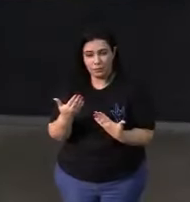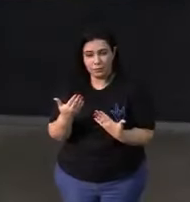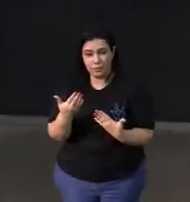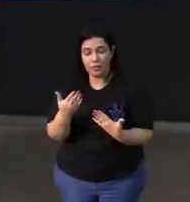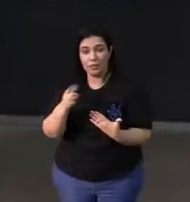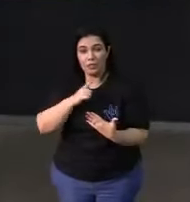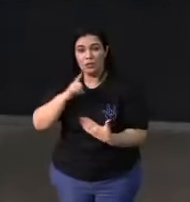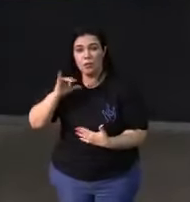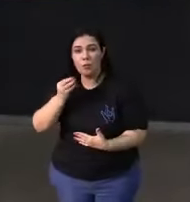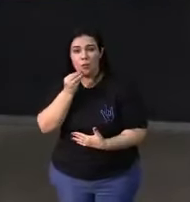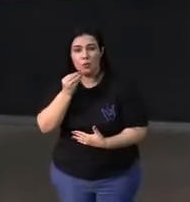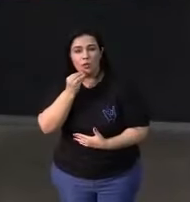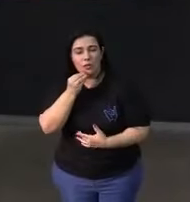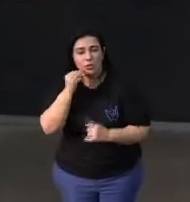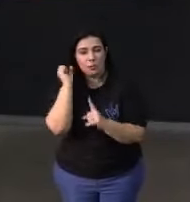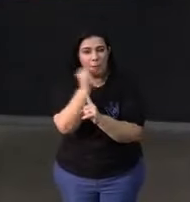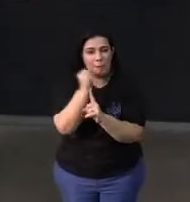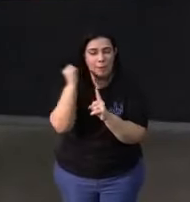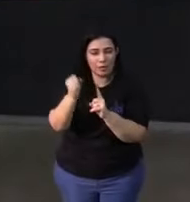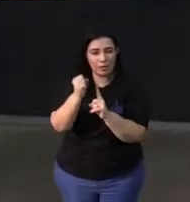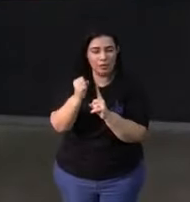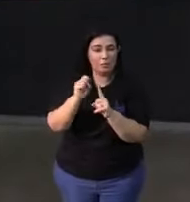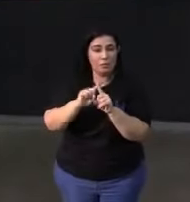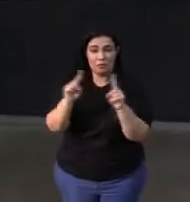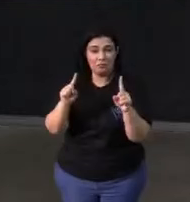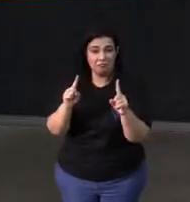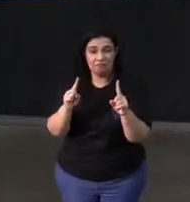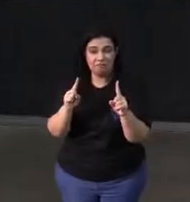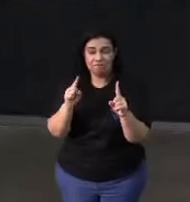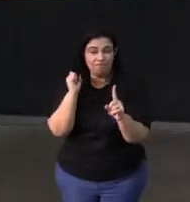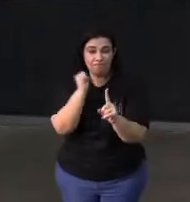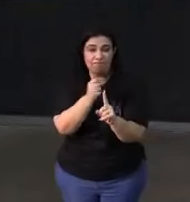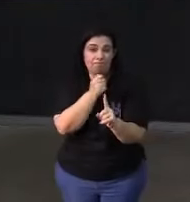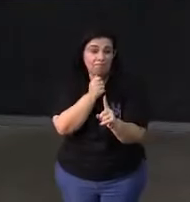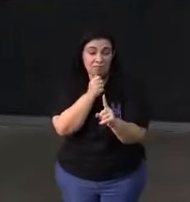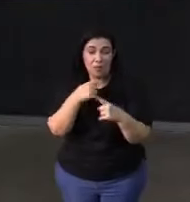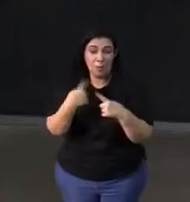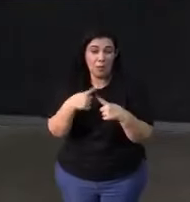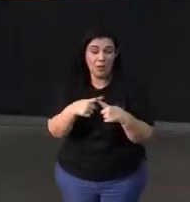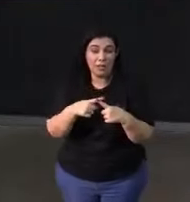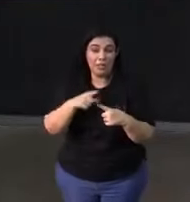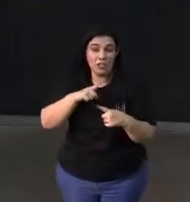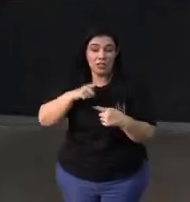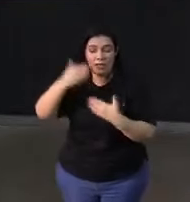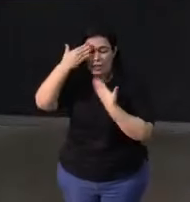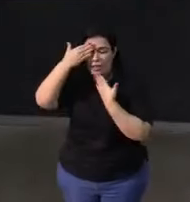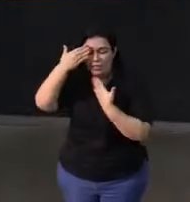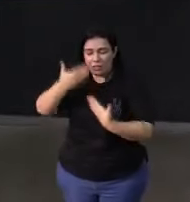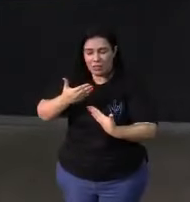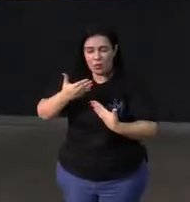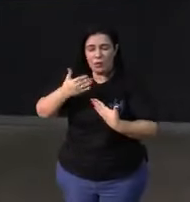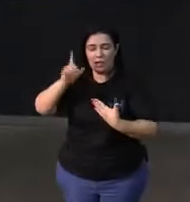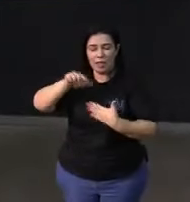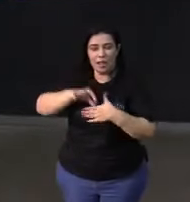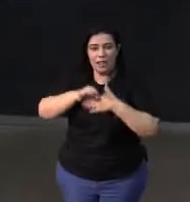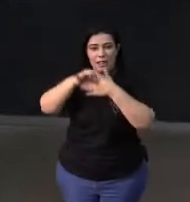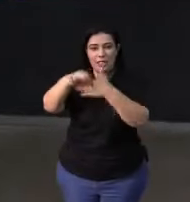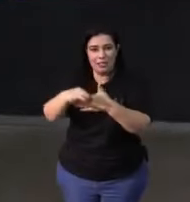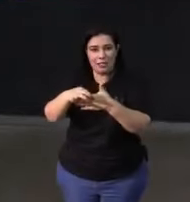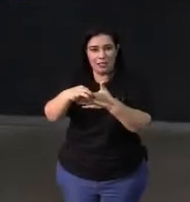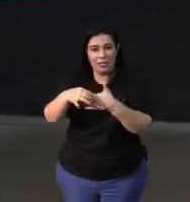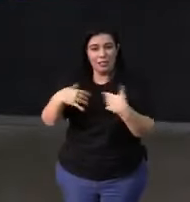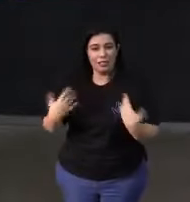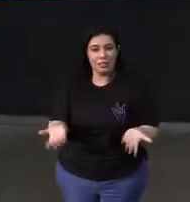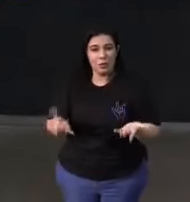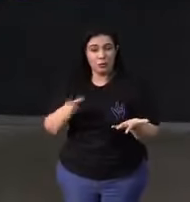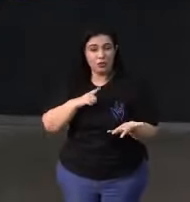ele teve a oportunidade de matar Saul, ele não matou, porque pesava sobre ele a gratidão de alguém que era líder sobre ele.